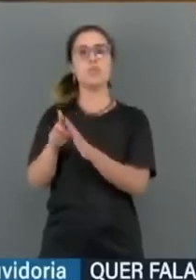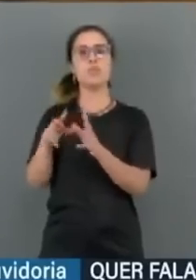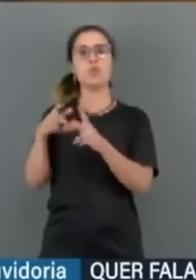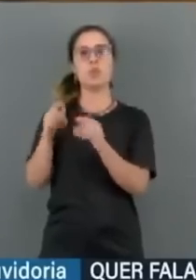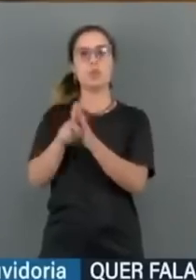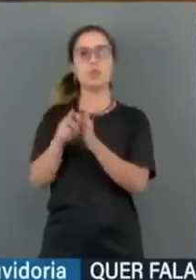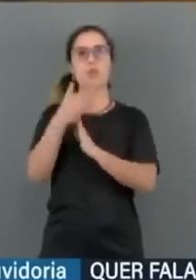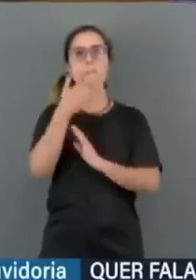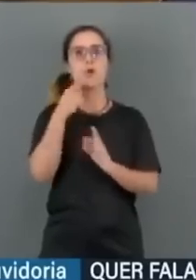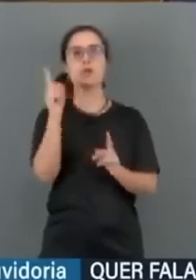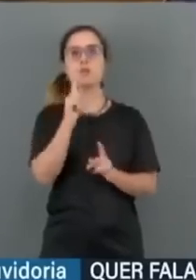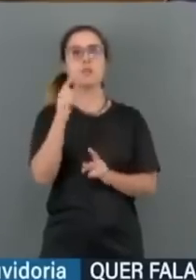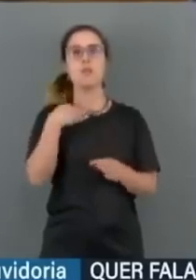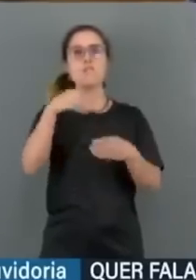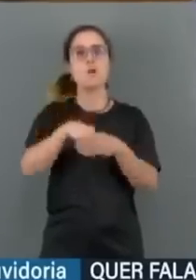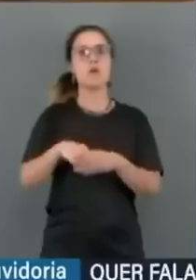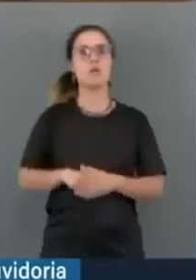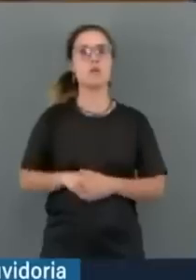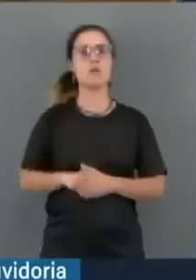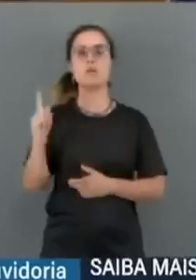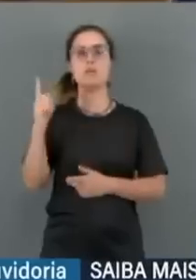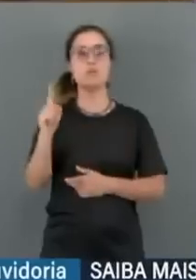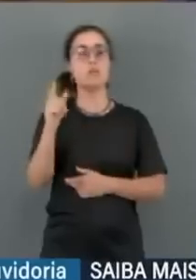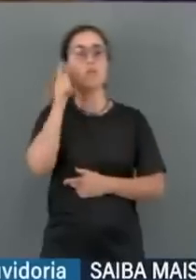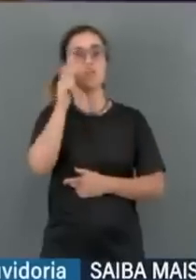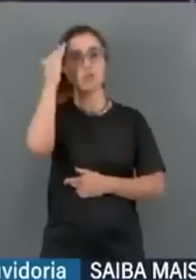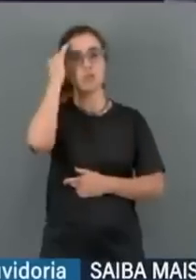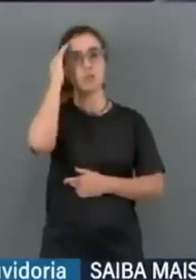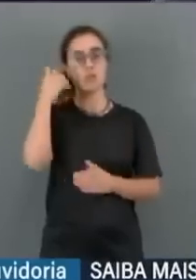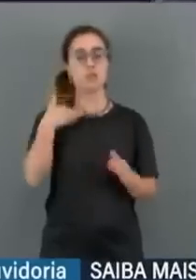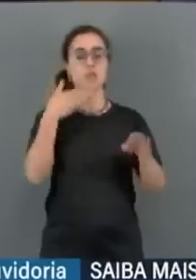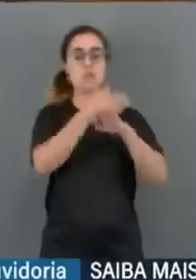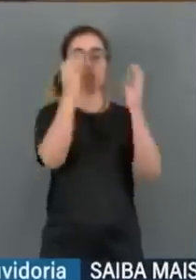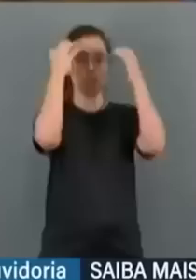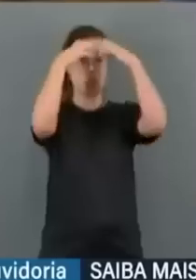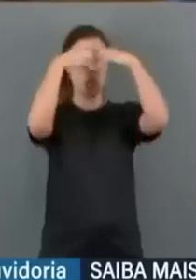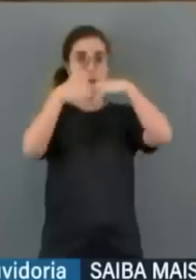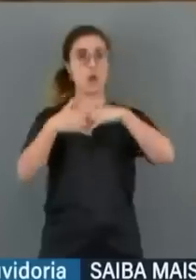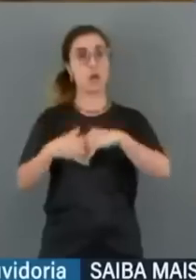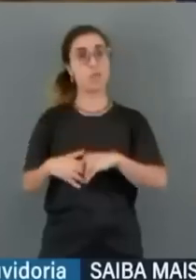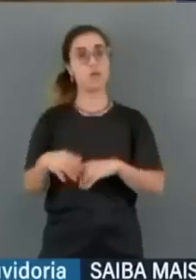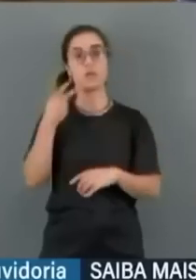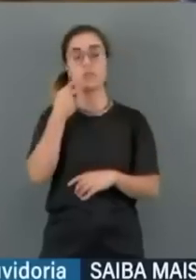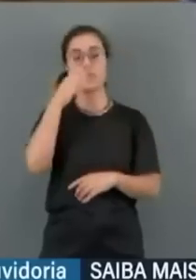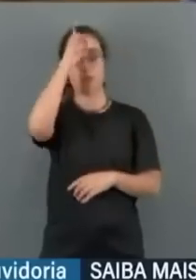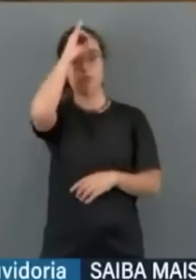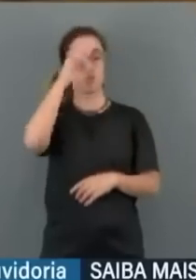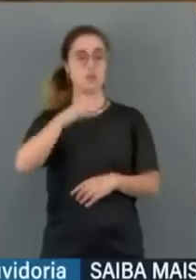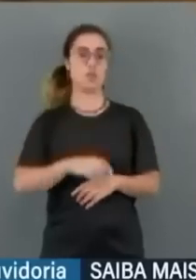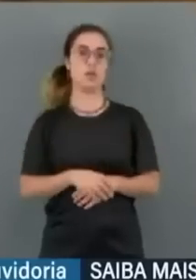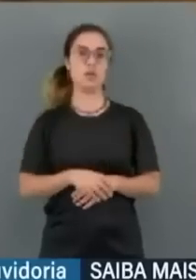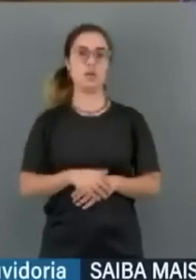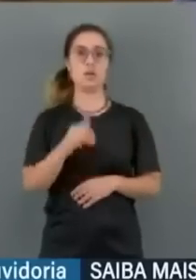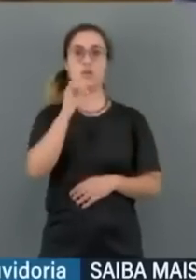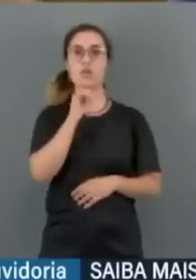ser interrogado, não vota. Eu não consigo entender isso, o que passa na cabeça desse pessoal que fala que são inocentes. Eu vou dar um exemplo,